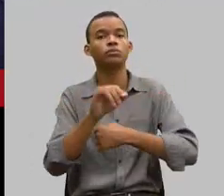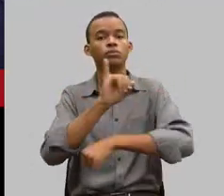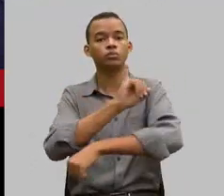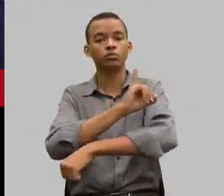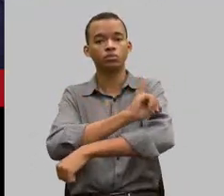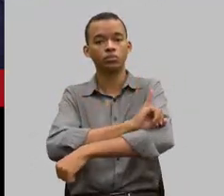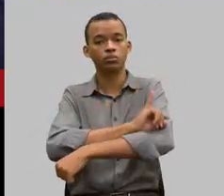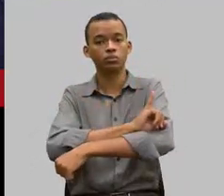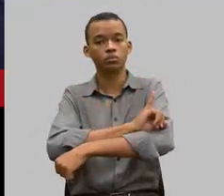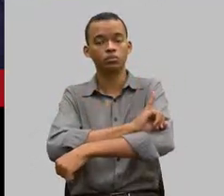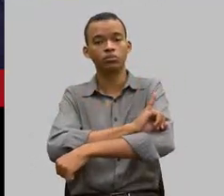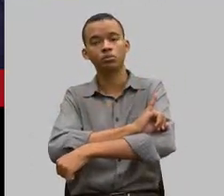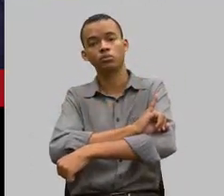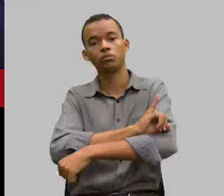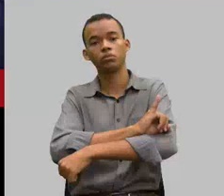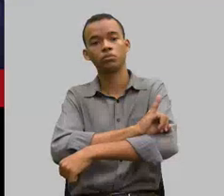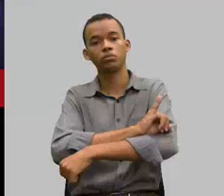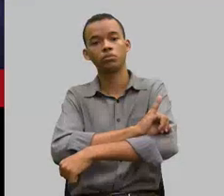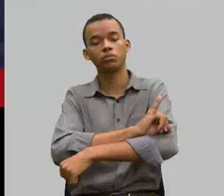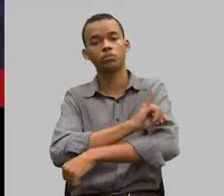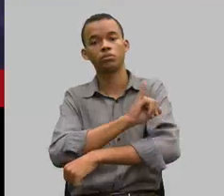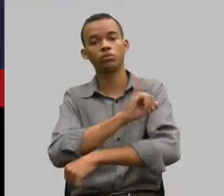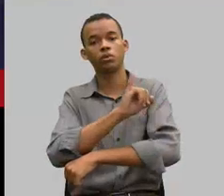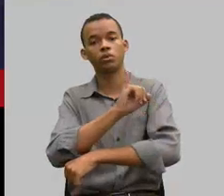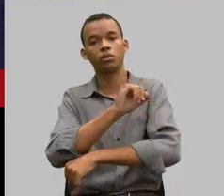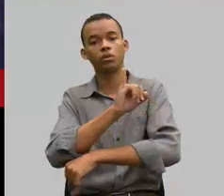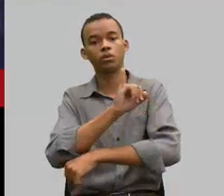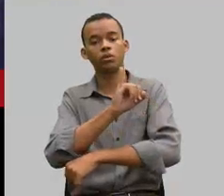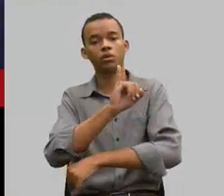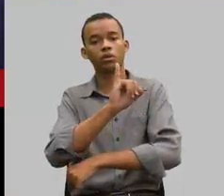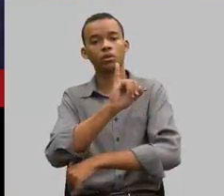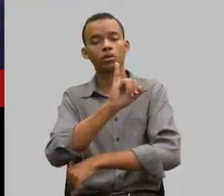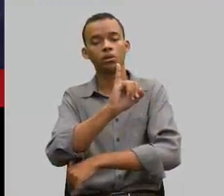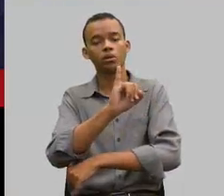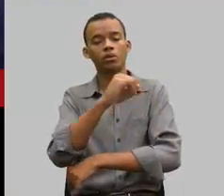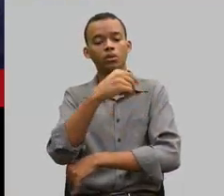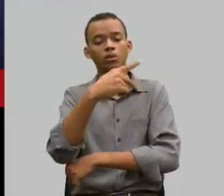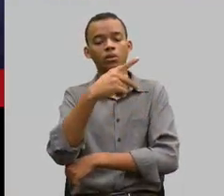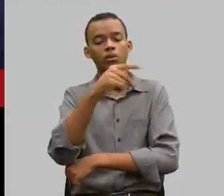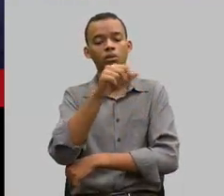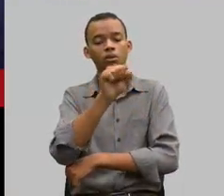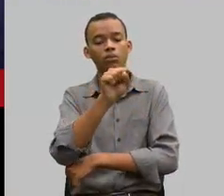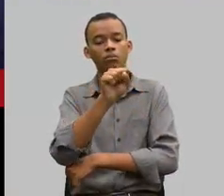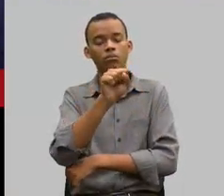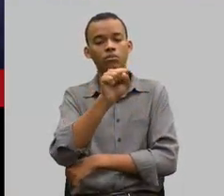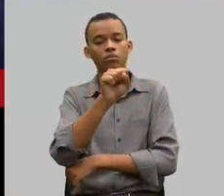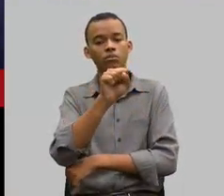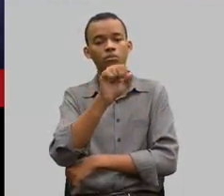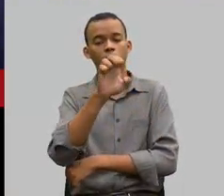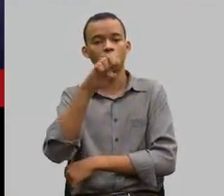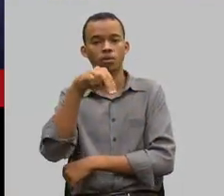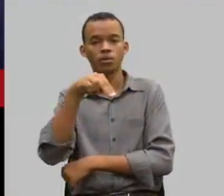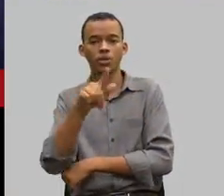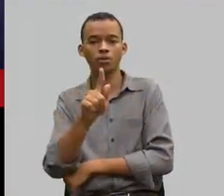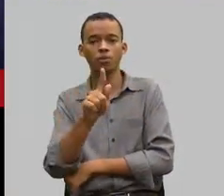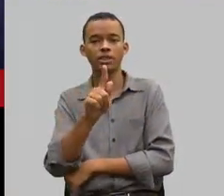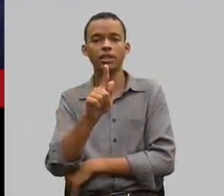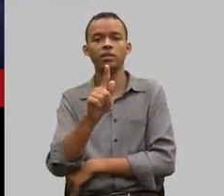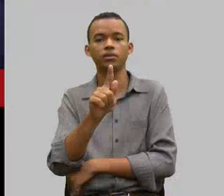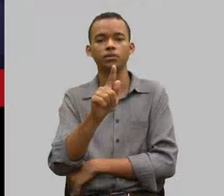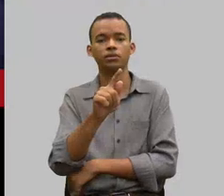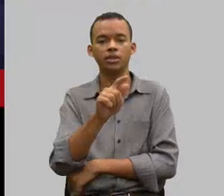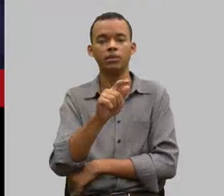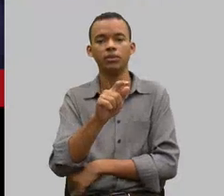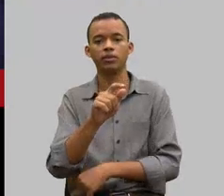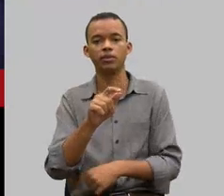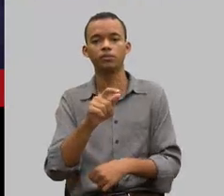ipseng primeiro ponto do ipseng hoje o ipseng tem um déficit de 2707 cargos